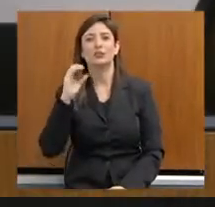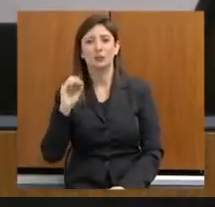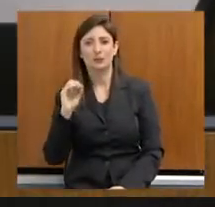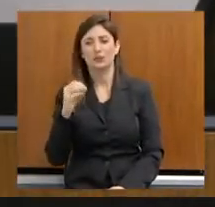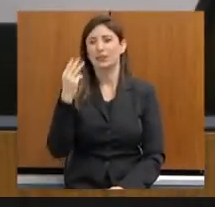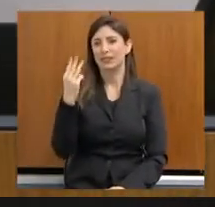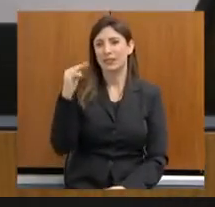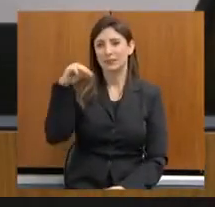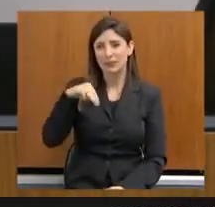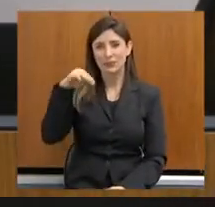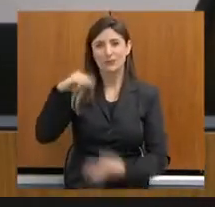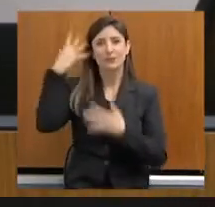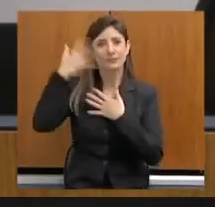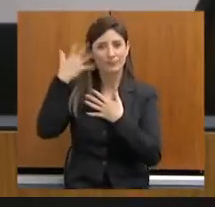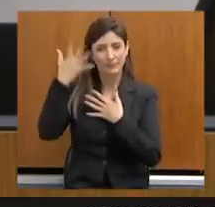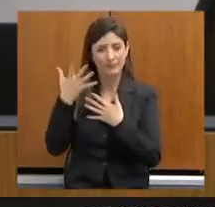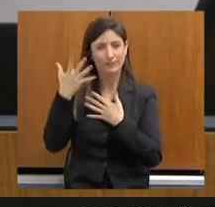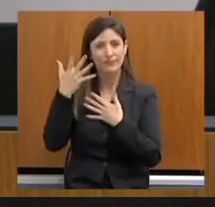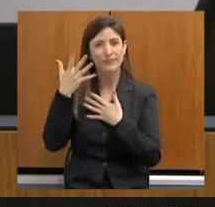3 minutos